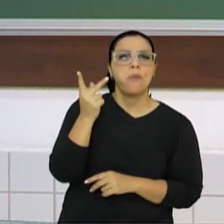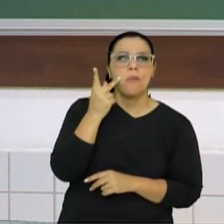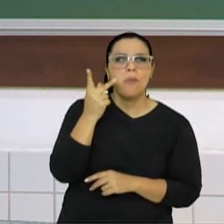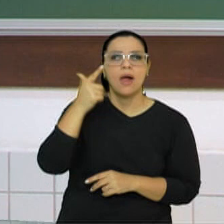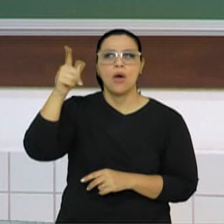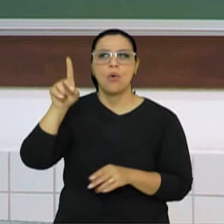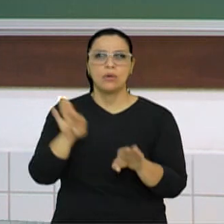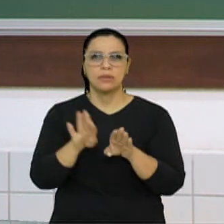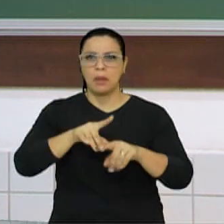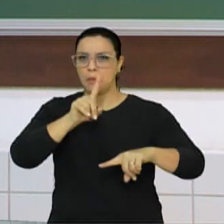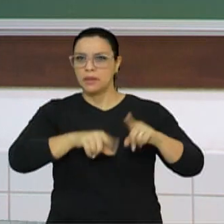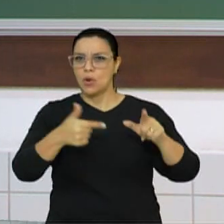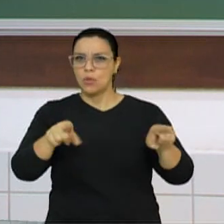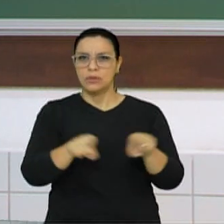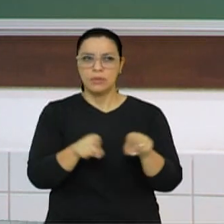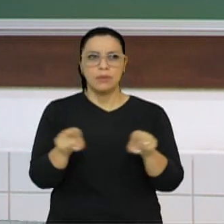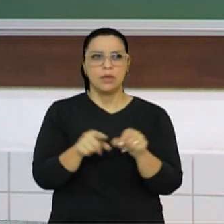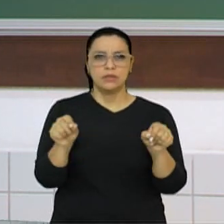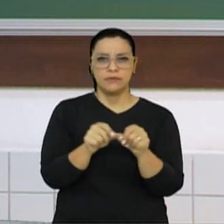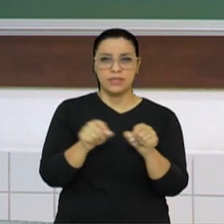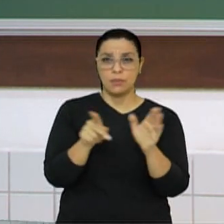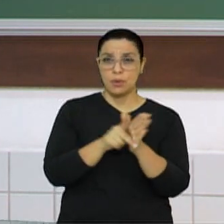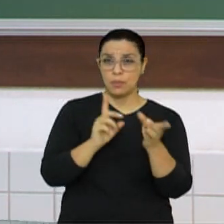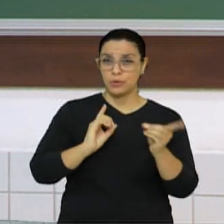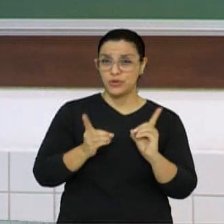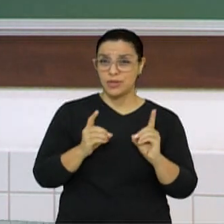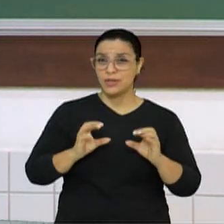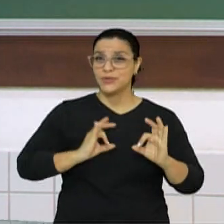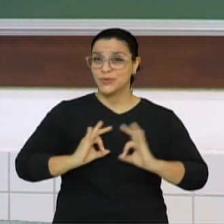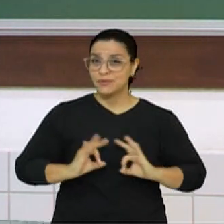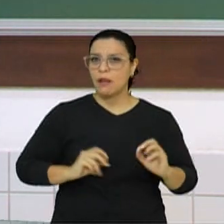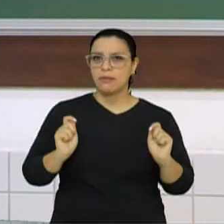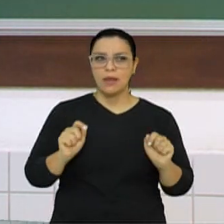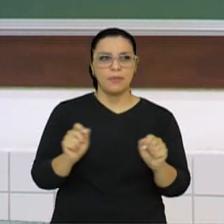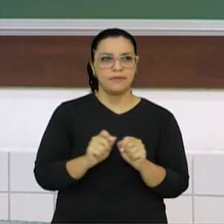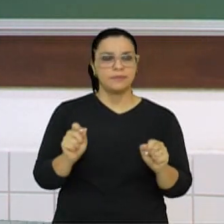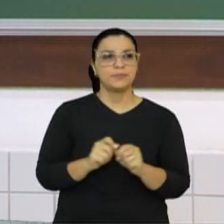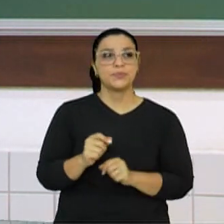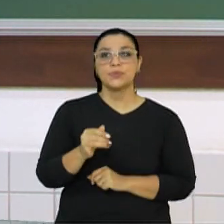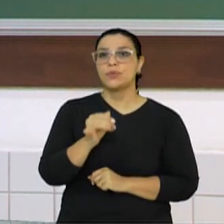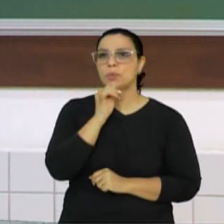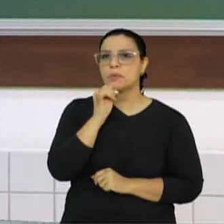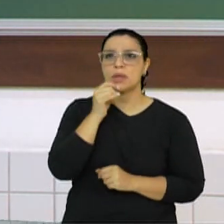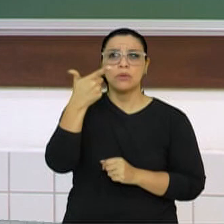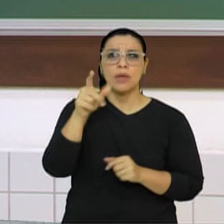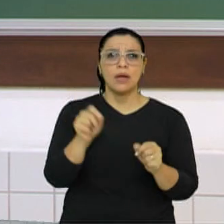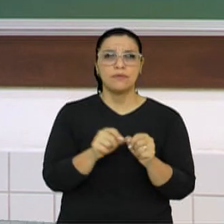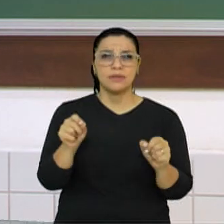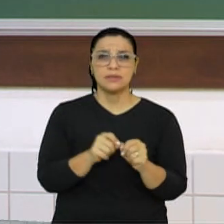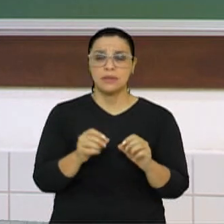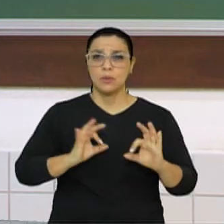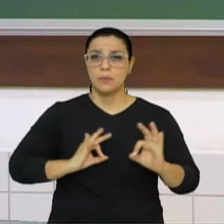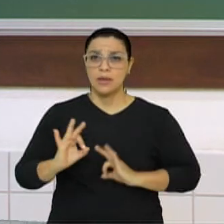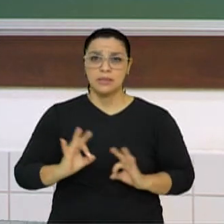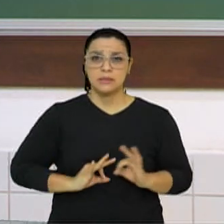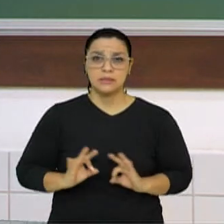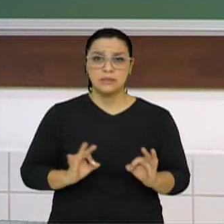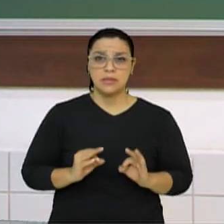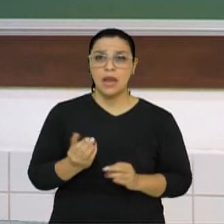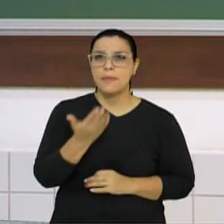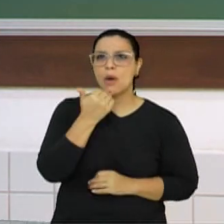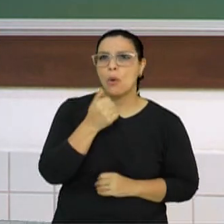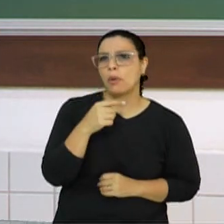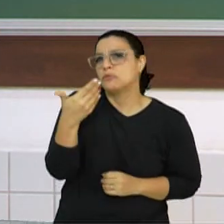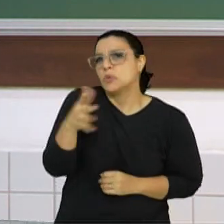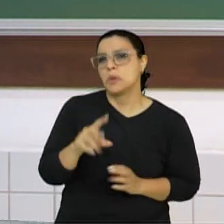materiais que você pode utilizar para montar esse modelo didático. E também, vamos supor que você não queira fazer uma célula